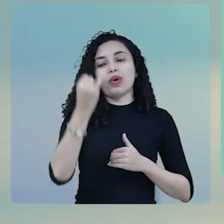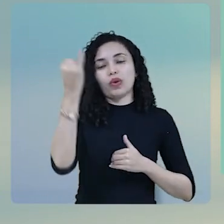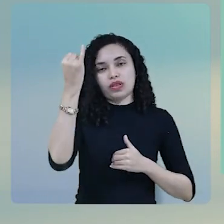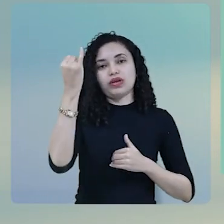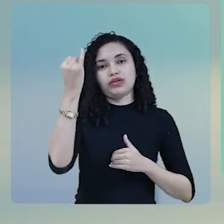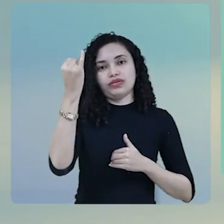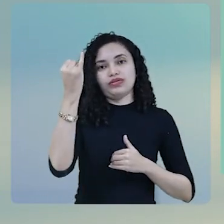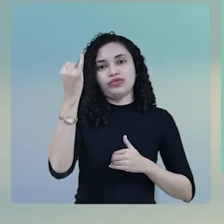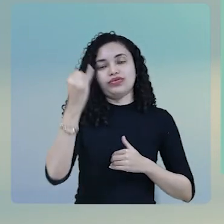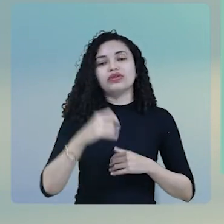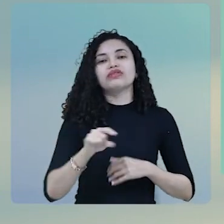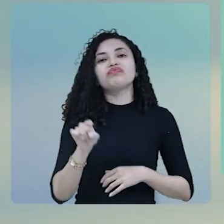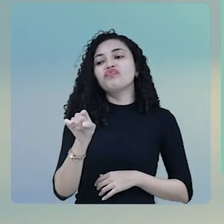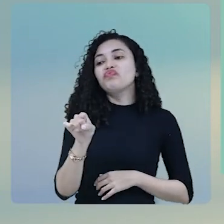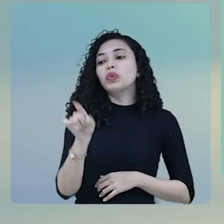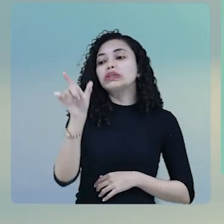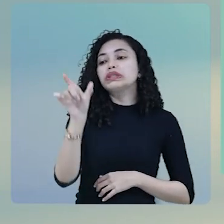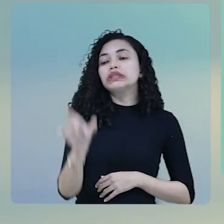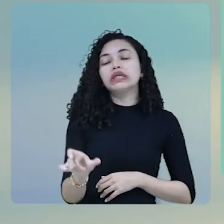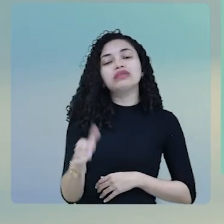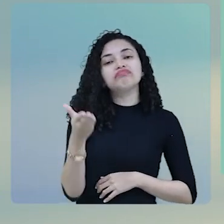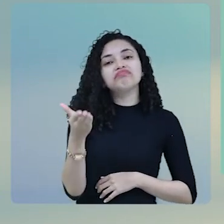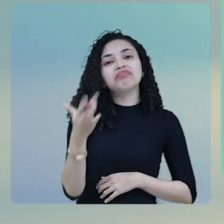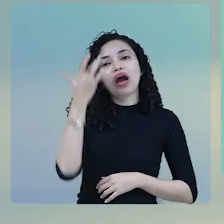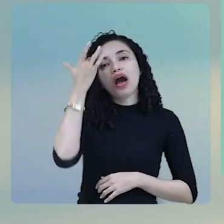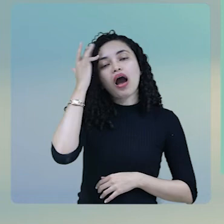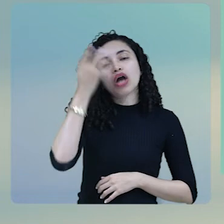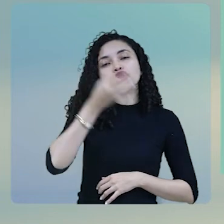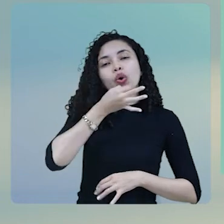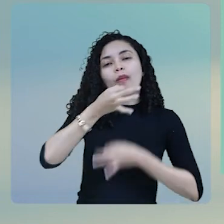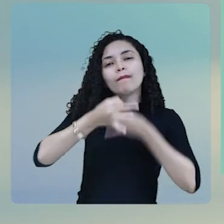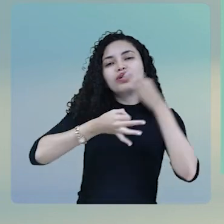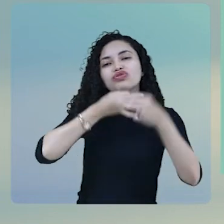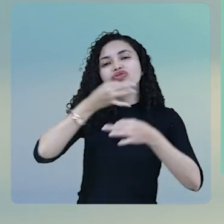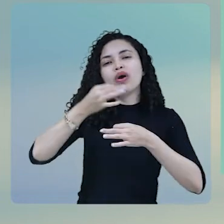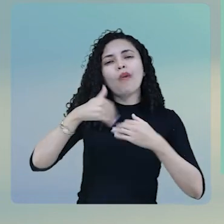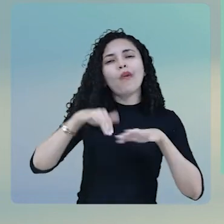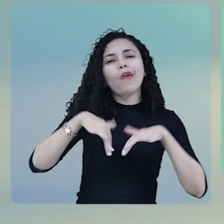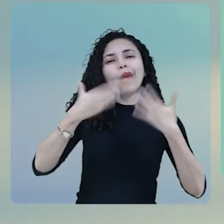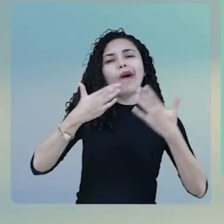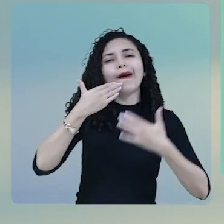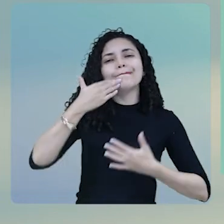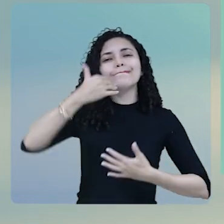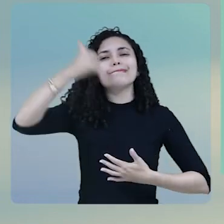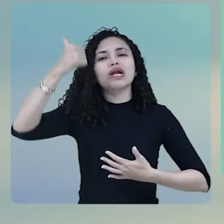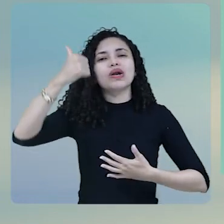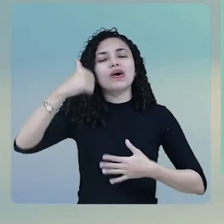estudadas, qual a mais importante para o desenvolvimento do ser humano? Qual a capacidade